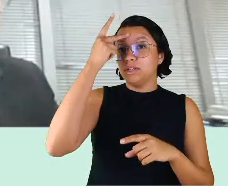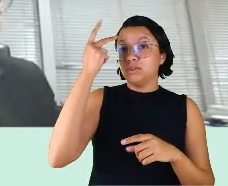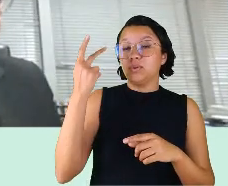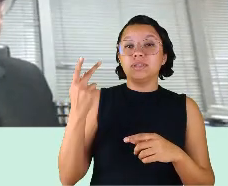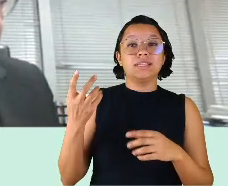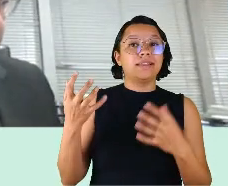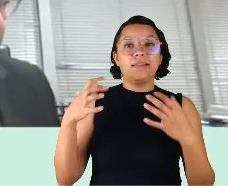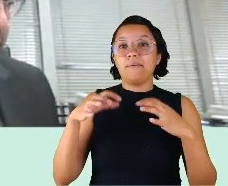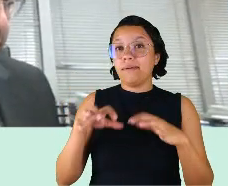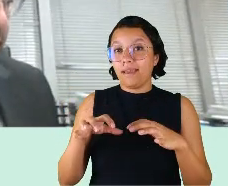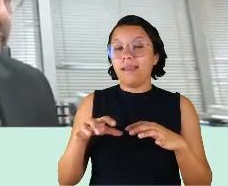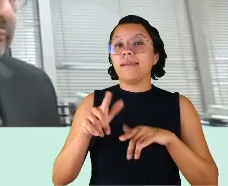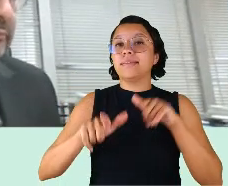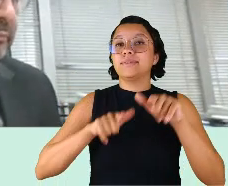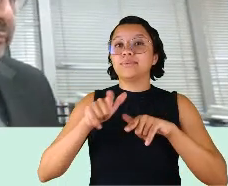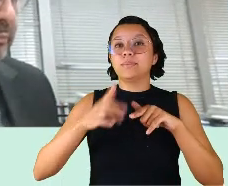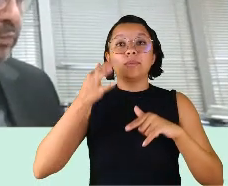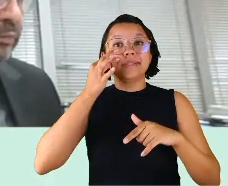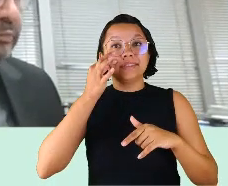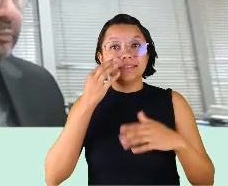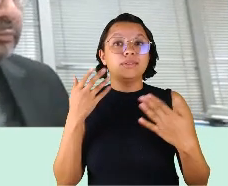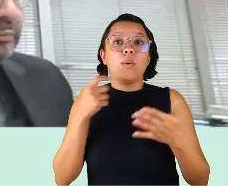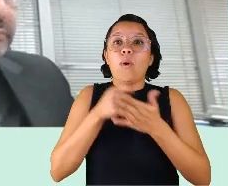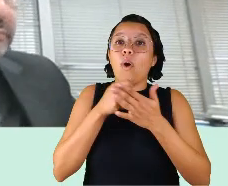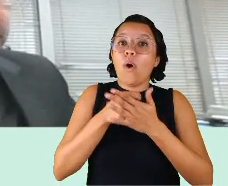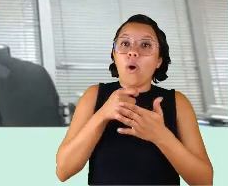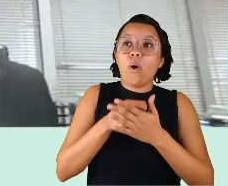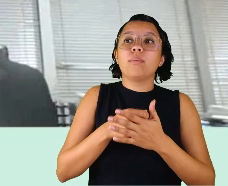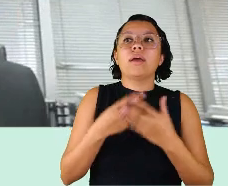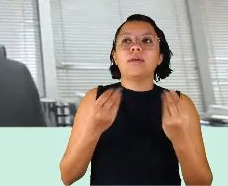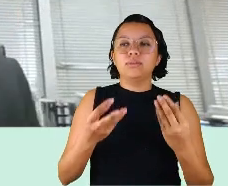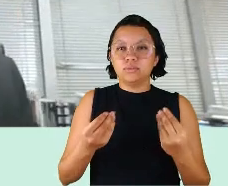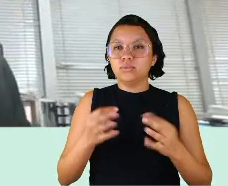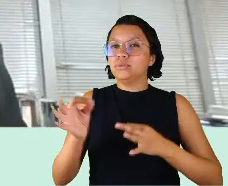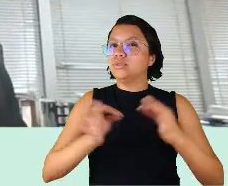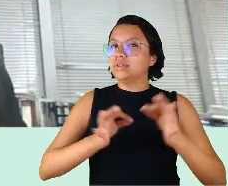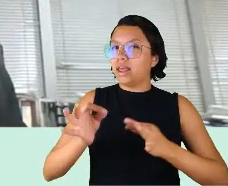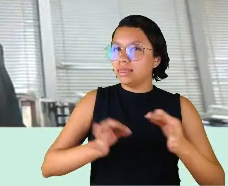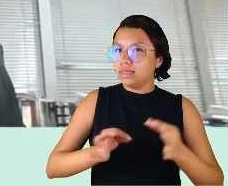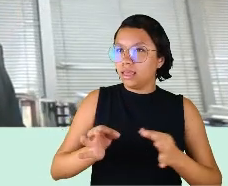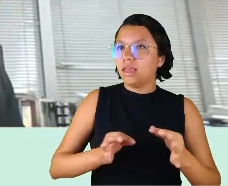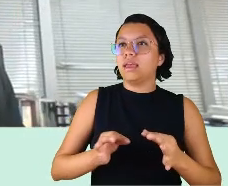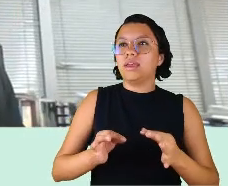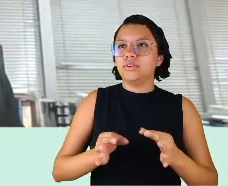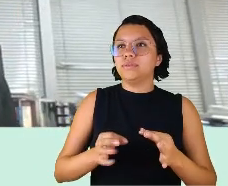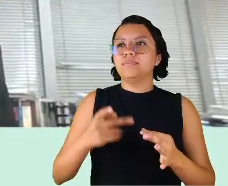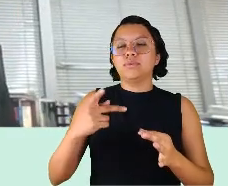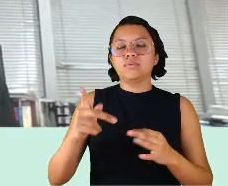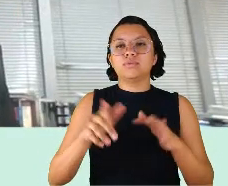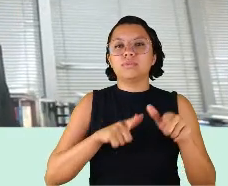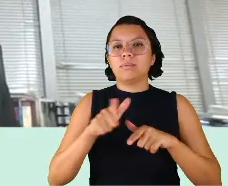presencial. Então, tudo isso vai ser cobrado, isso está na sua estratégia, no seu plano de trabalho.